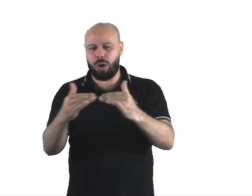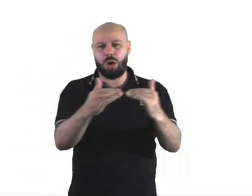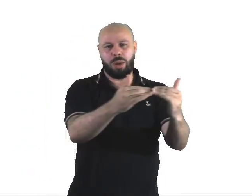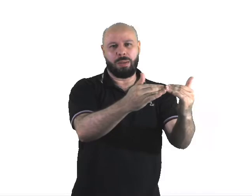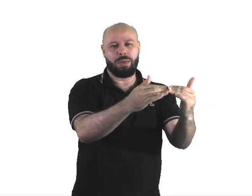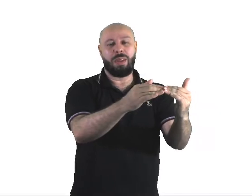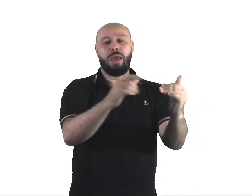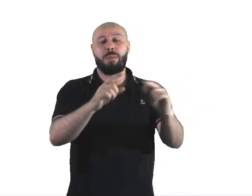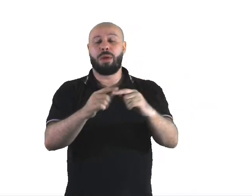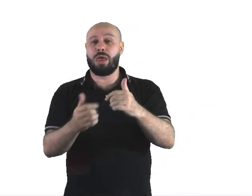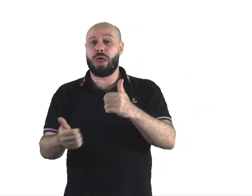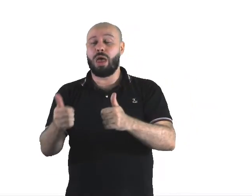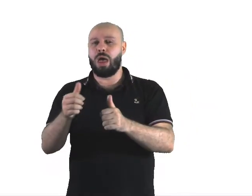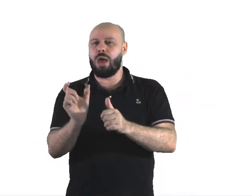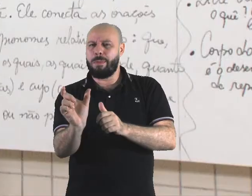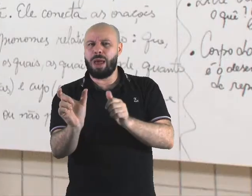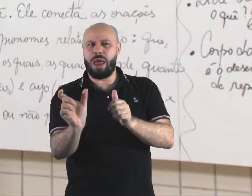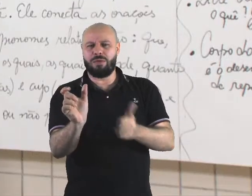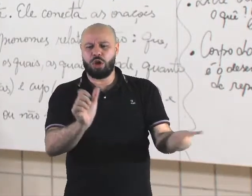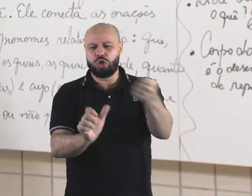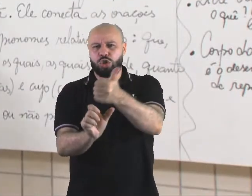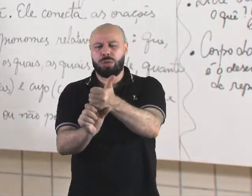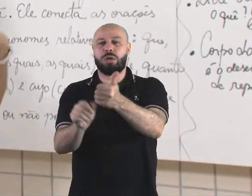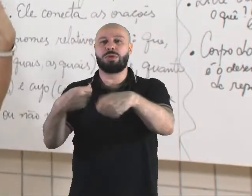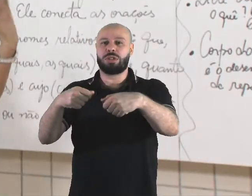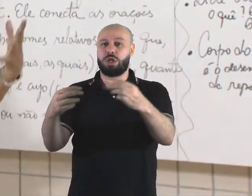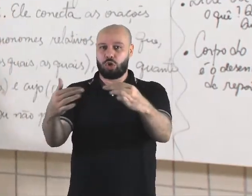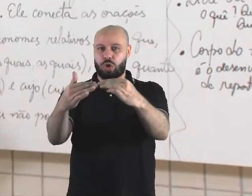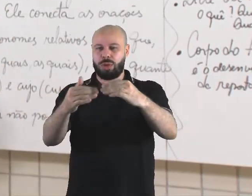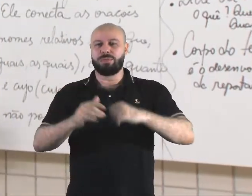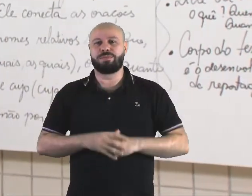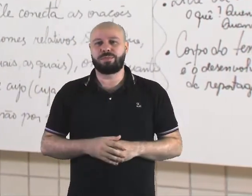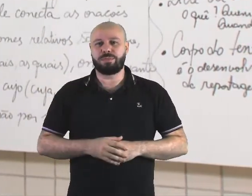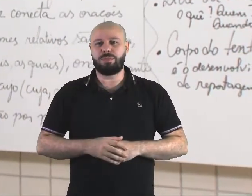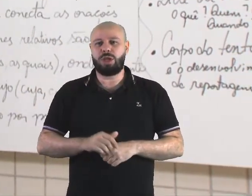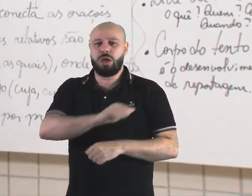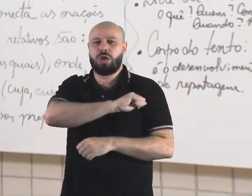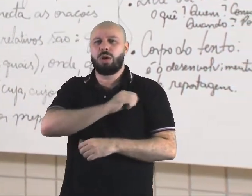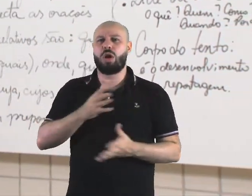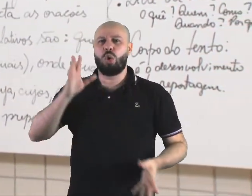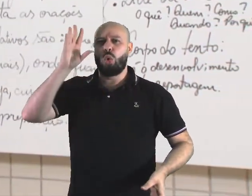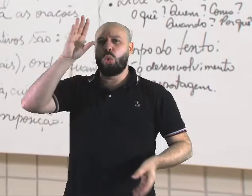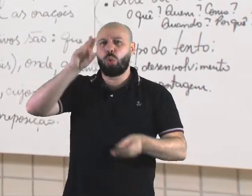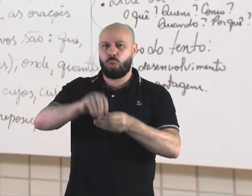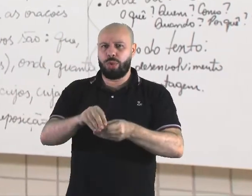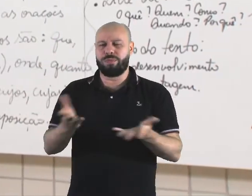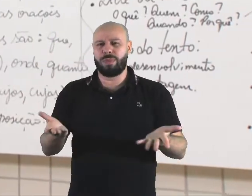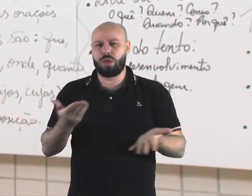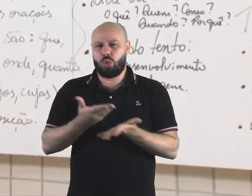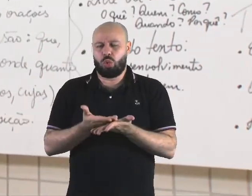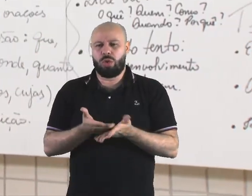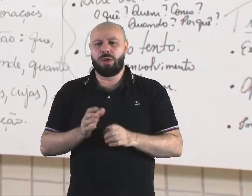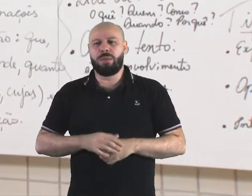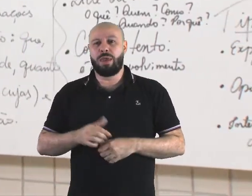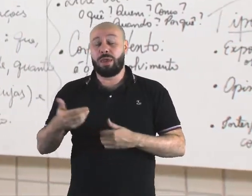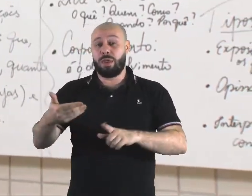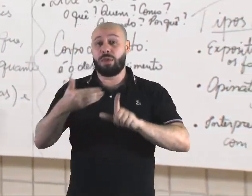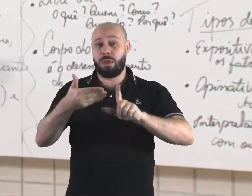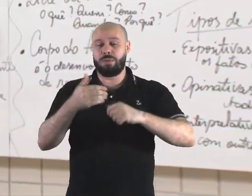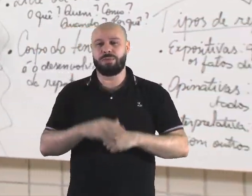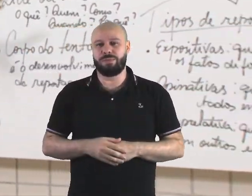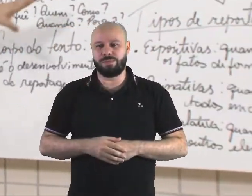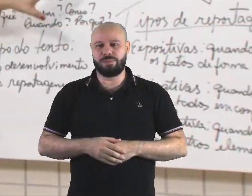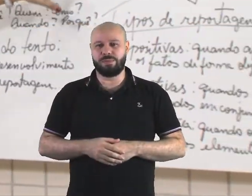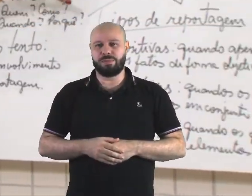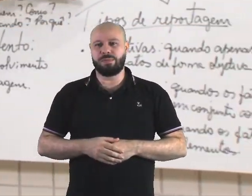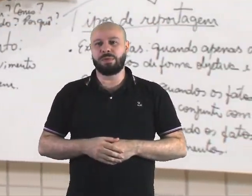sendo substituído. Então, alunos, vamos aqui só fazer um apanhado de tudo que nós estudamos nessa teleaula de hoje. Nós